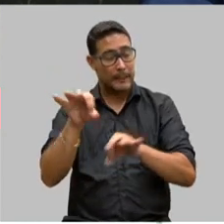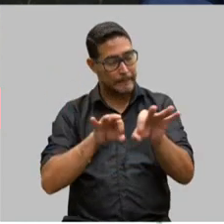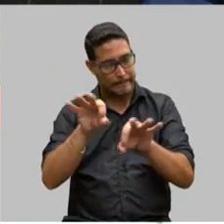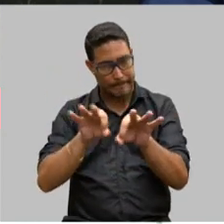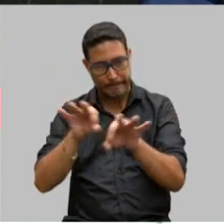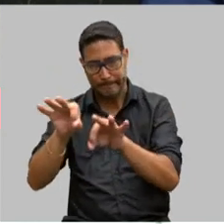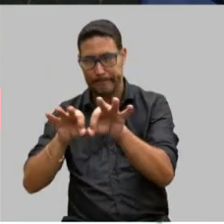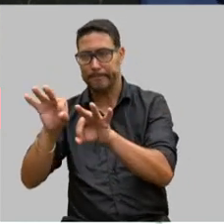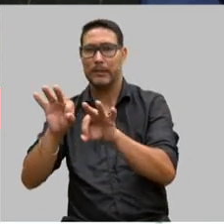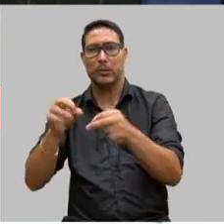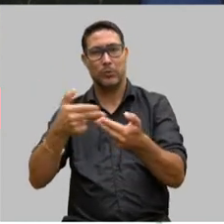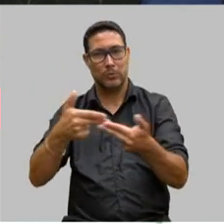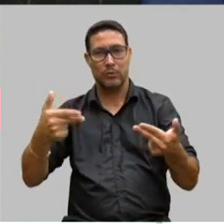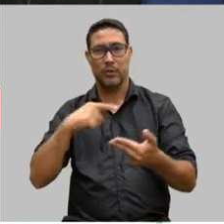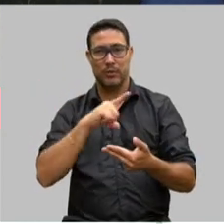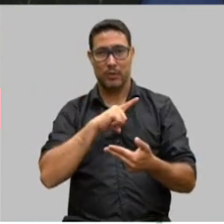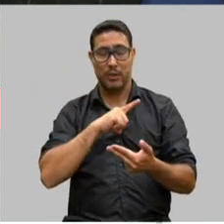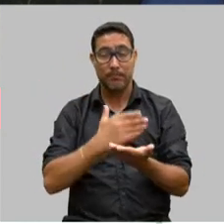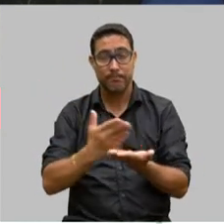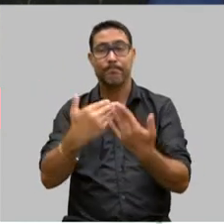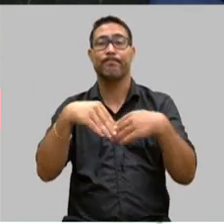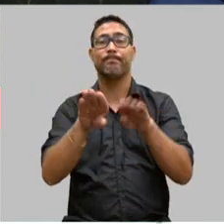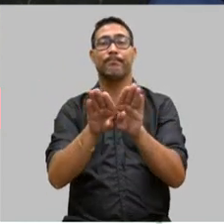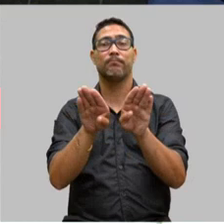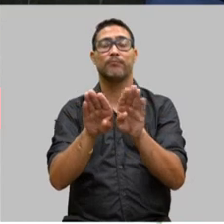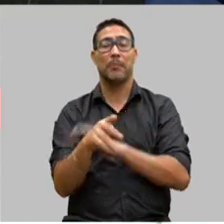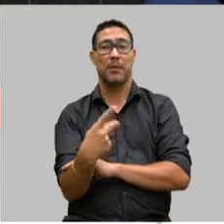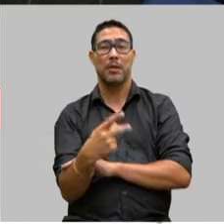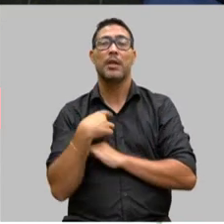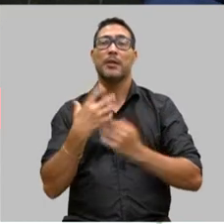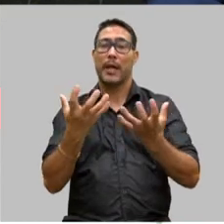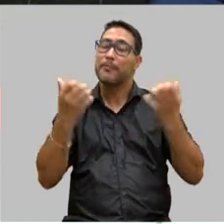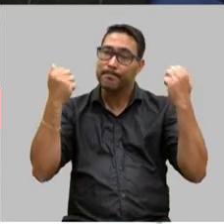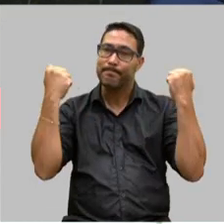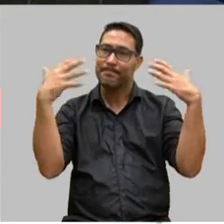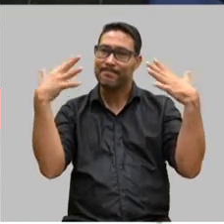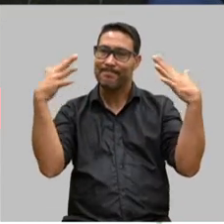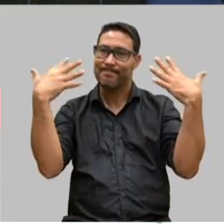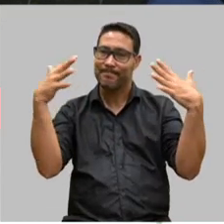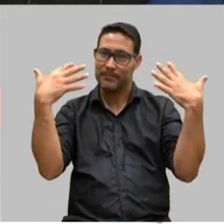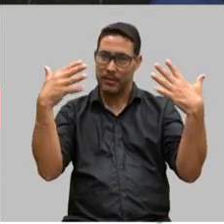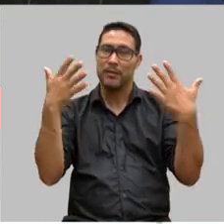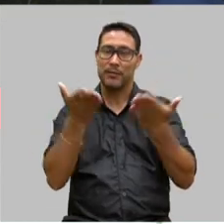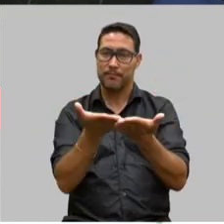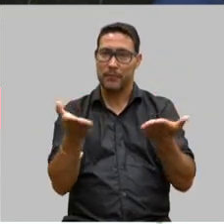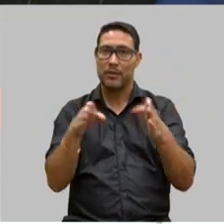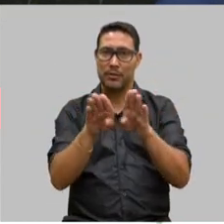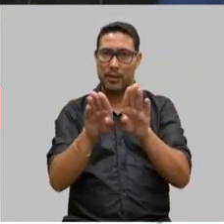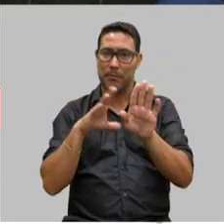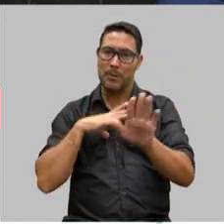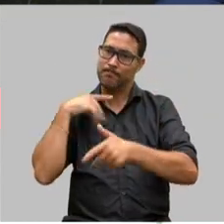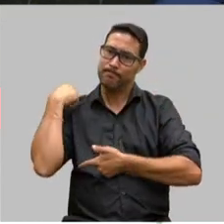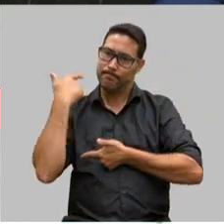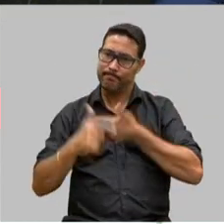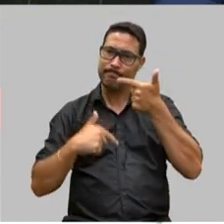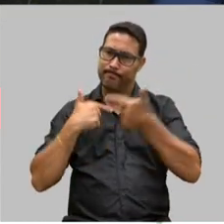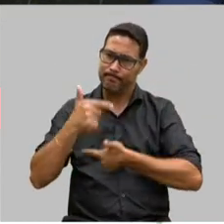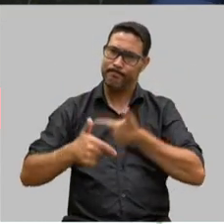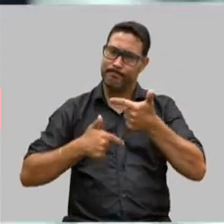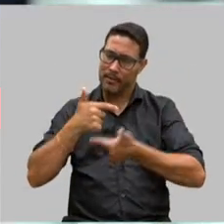práticas. Iniciamos, presidente, aqui também queria te parabenizar, o nosso trabalho,